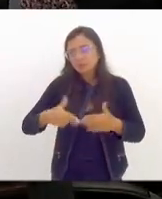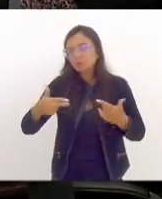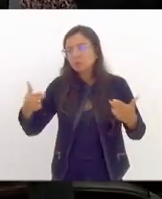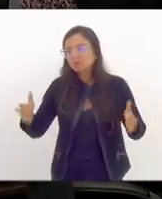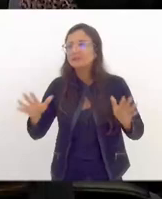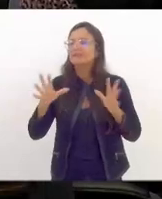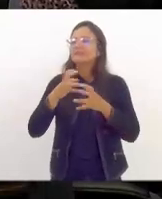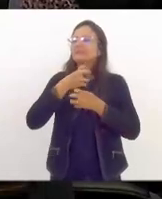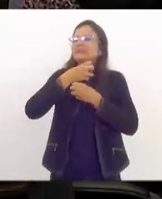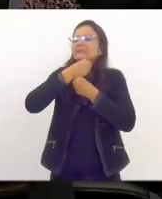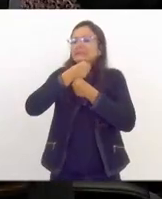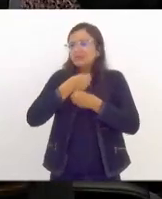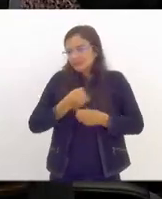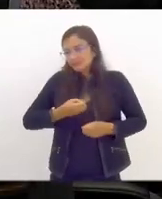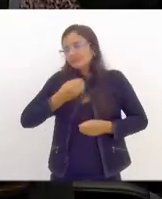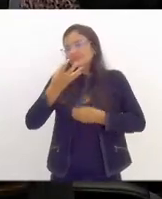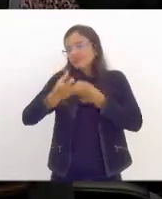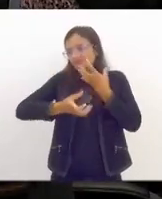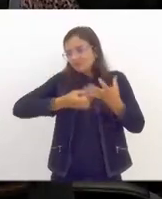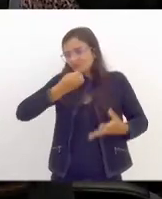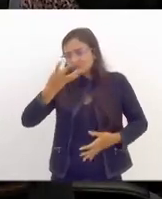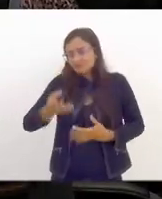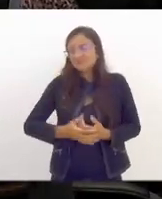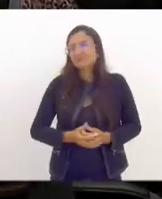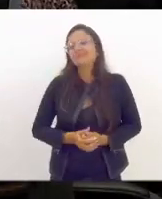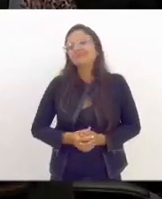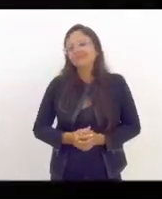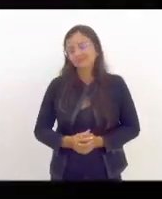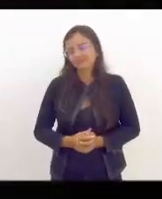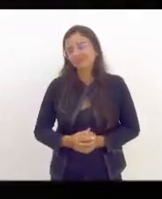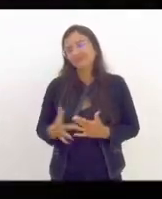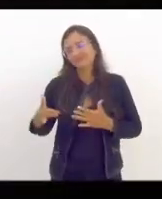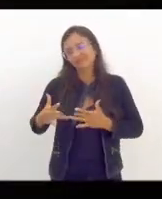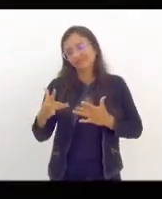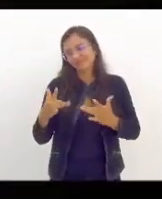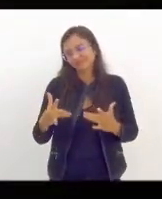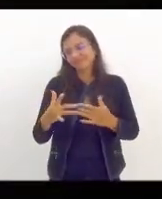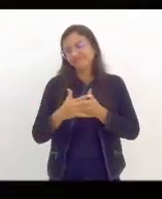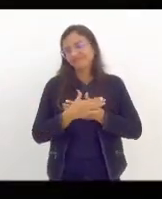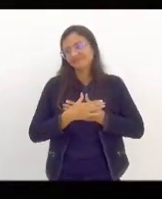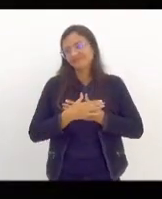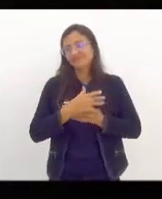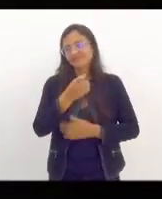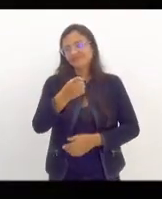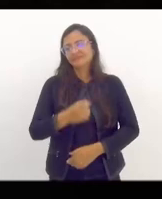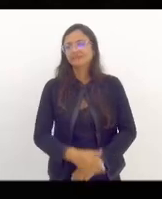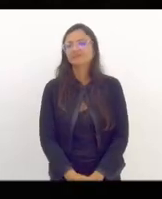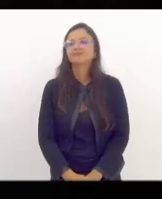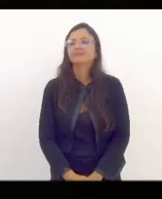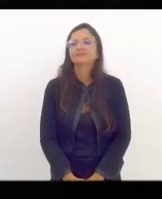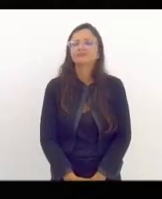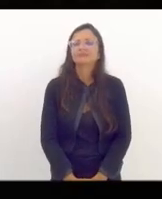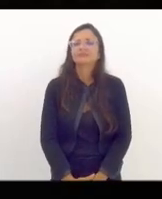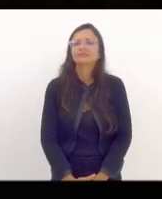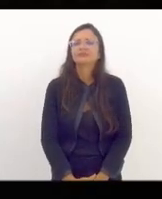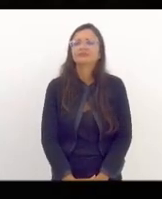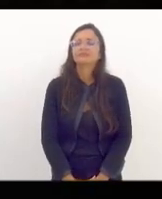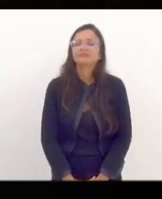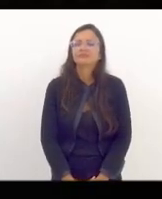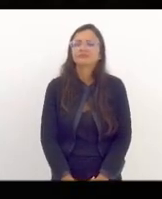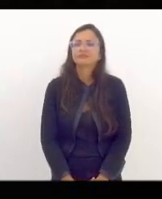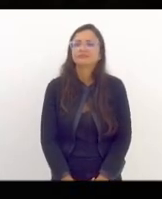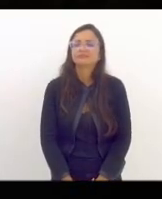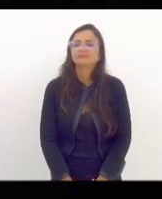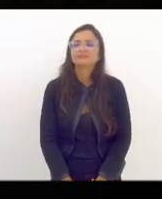muitos outros pedidos de Socorro por aqui então sejamos humanos acima de tudo e façamos mais